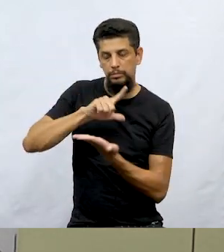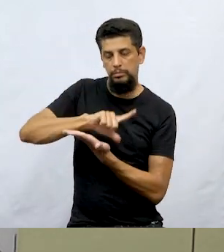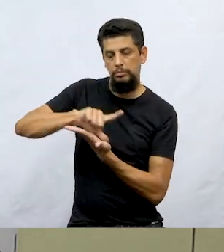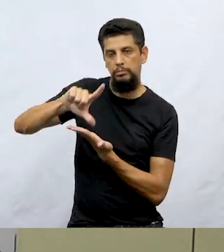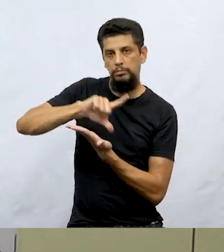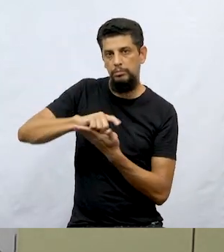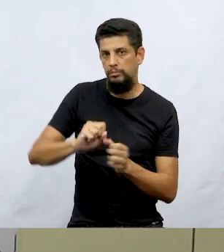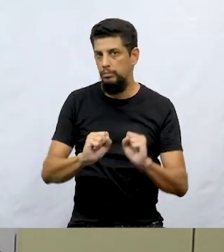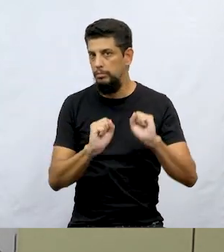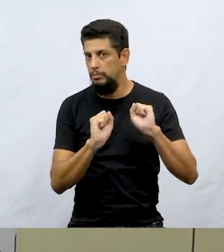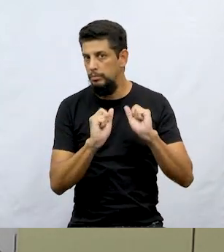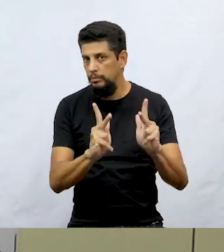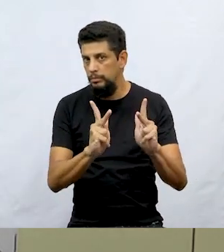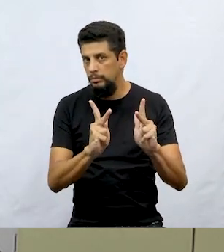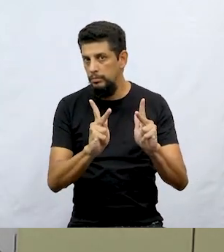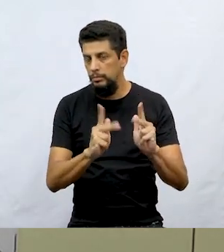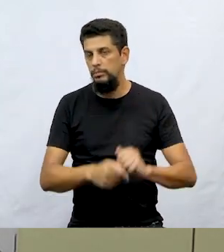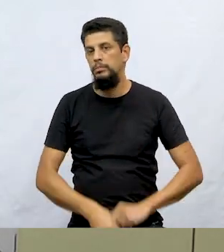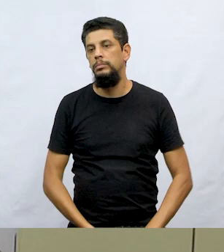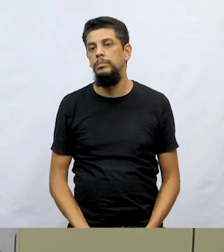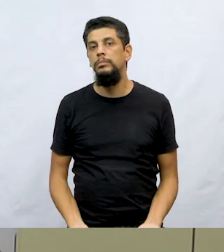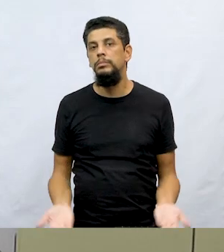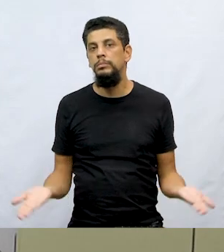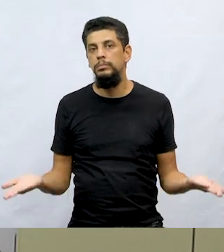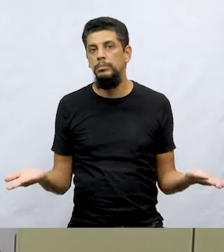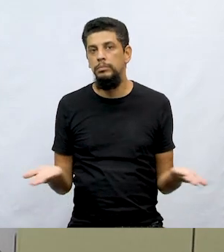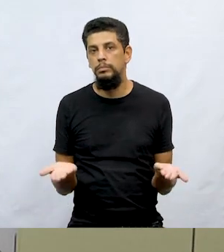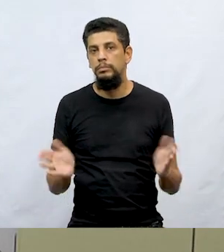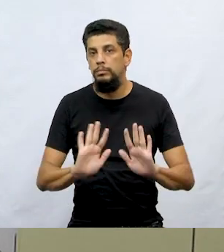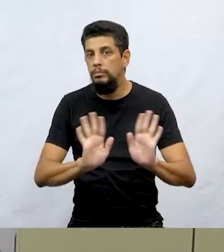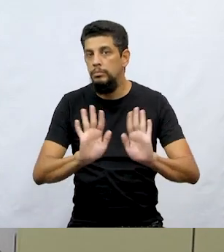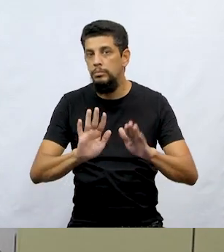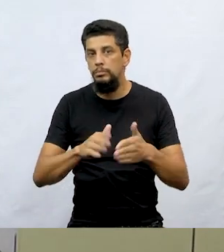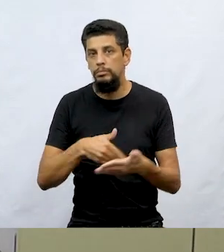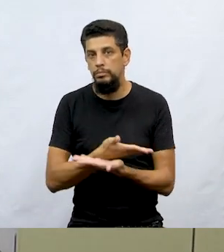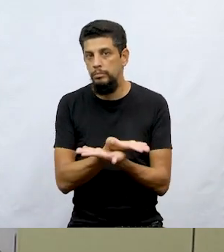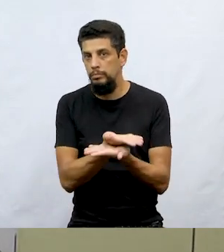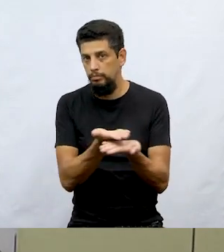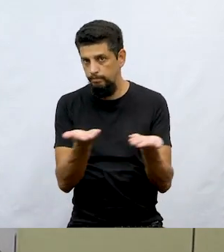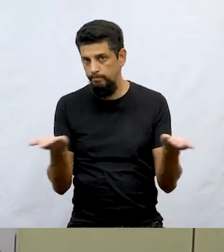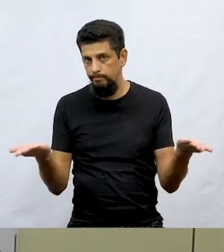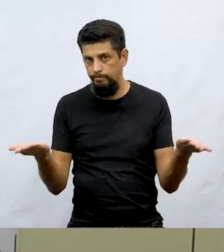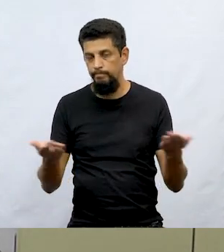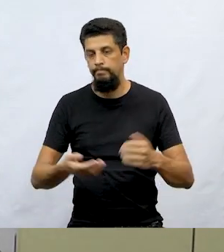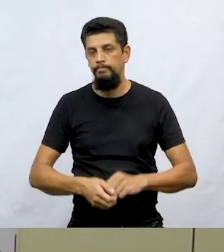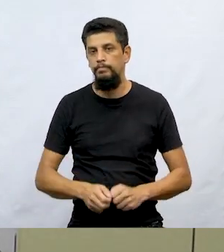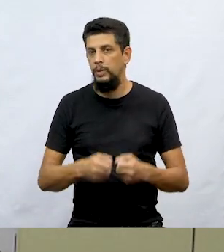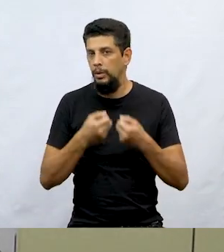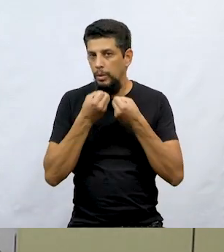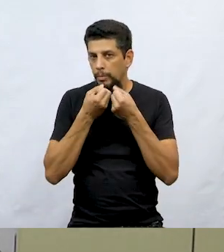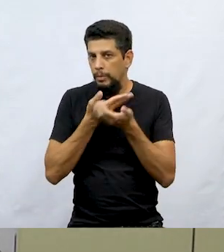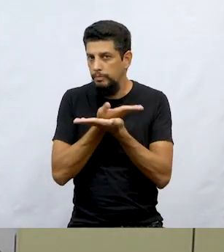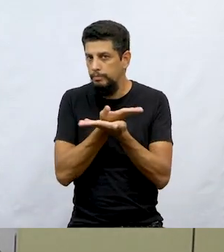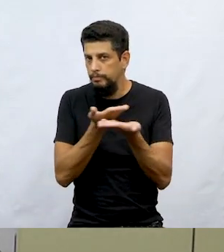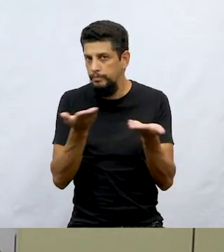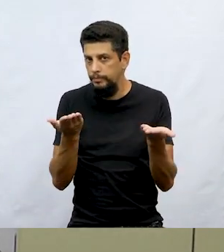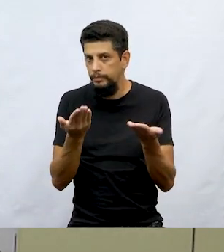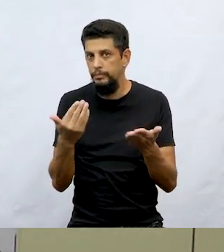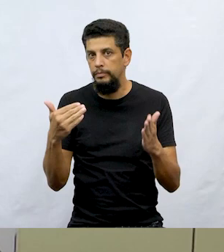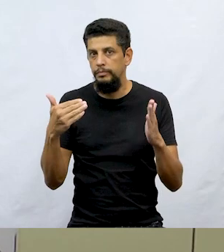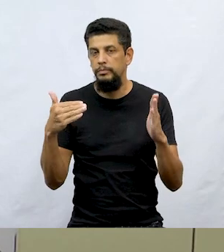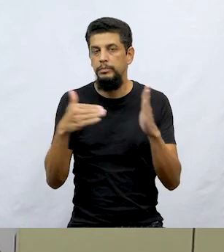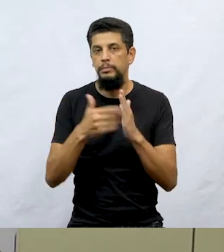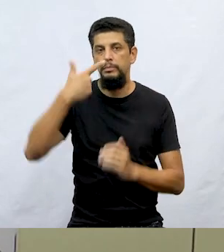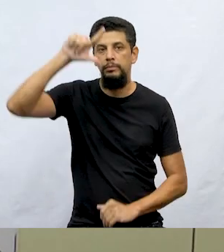é limpa. Uhum. Ok? E vamos dar um tchau para vocês. Tudo de bom.